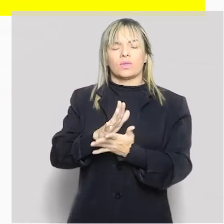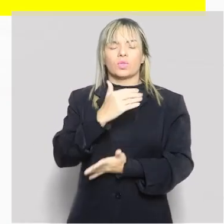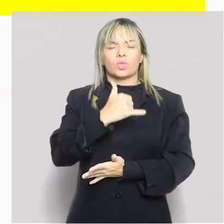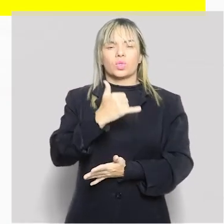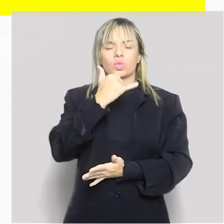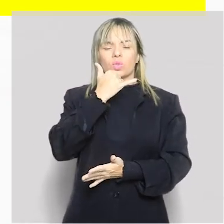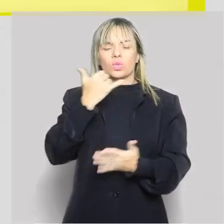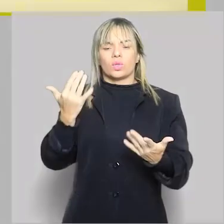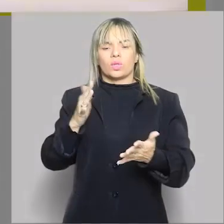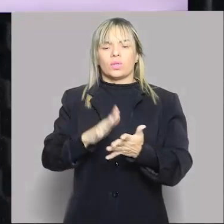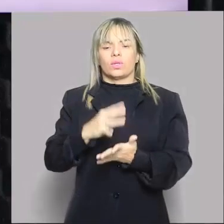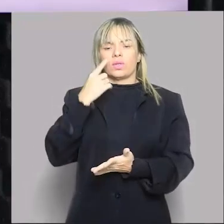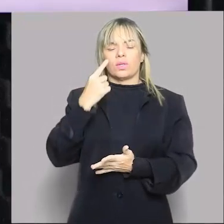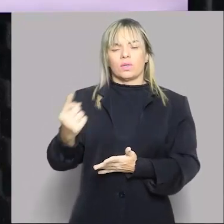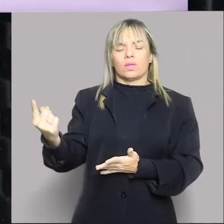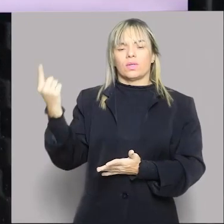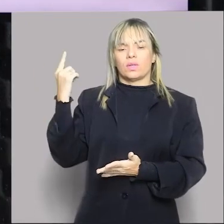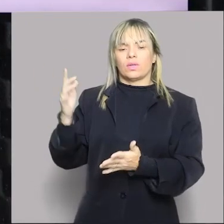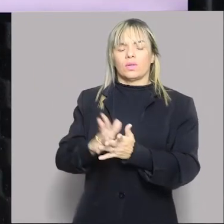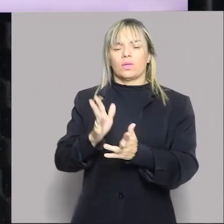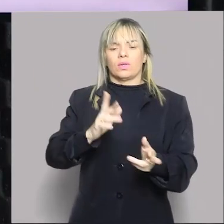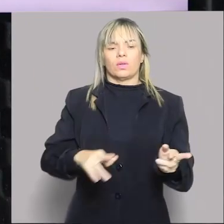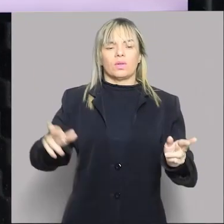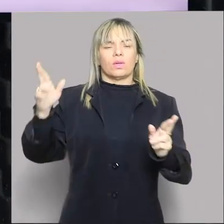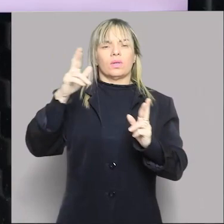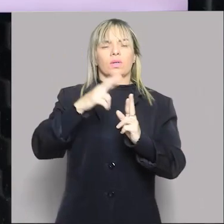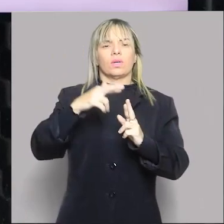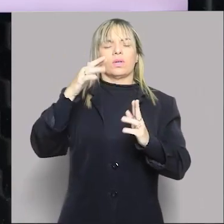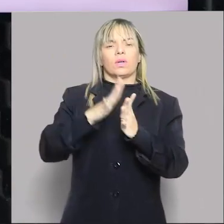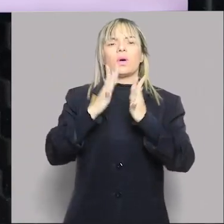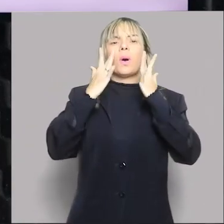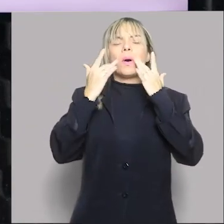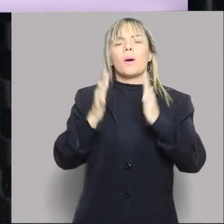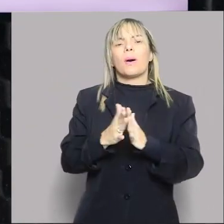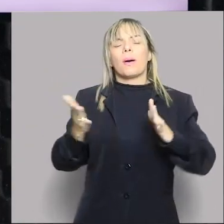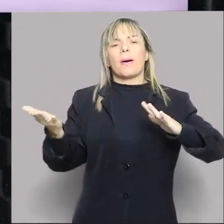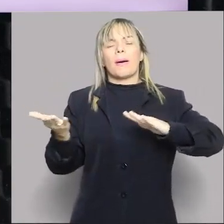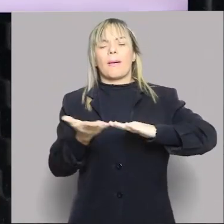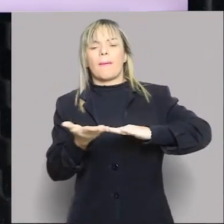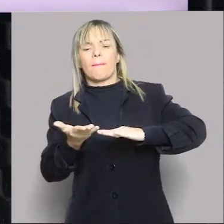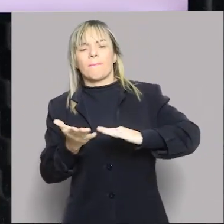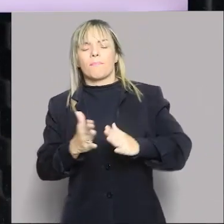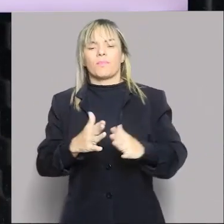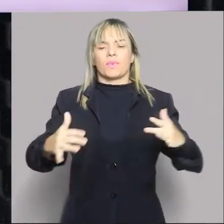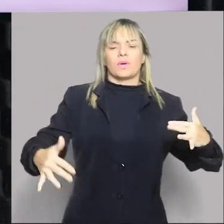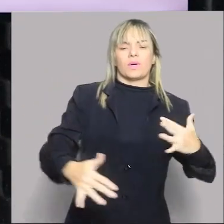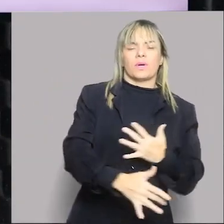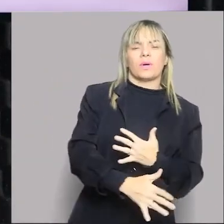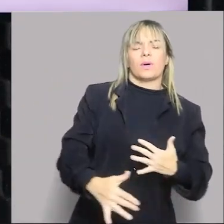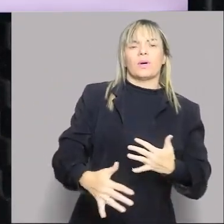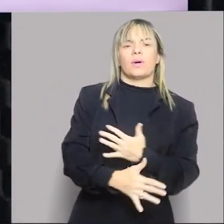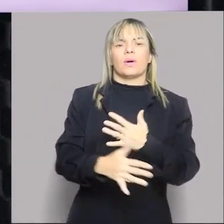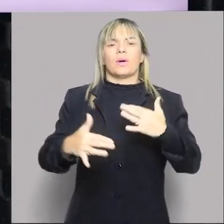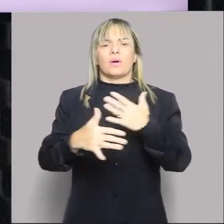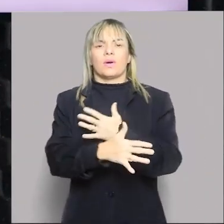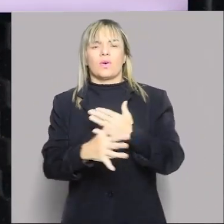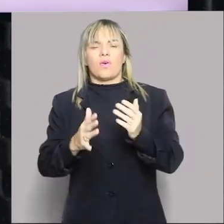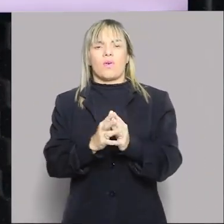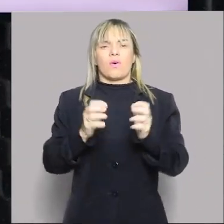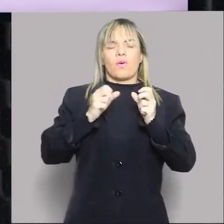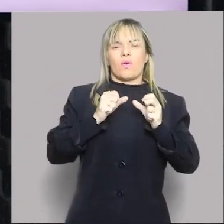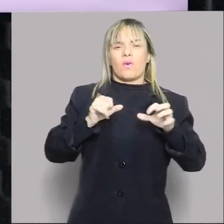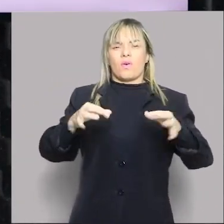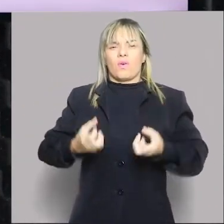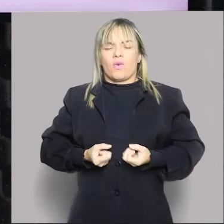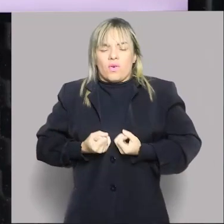a aula hoje. O Basquiat, ele é a referência de arte contemporânea, mas também de arte urbana. E ele já vai transitando por uma série de